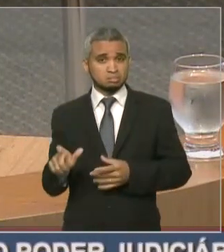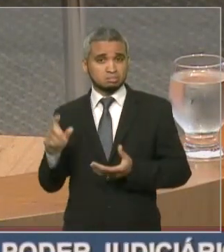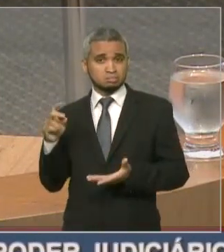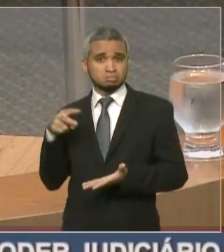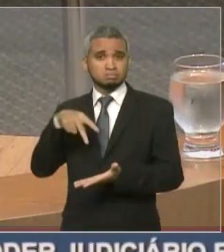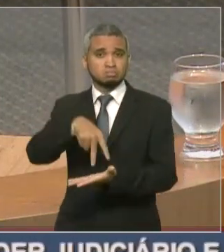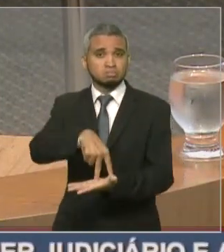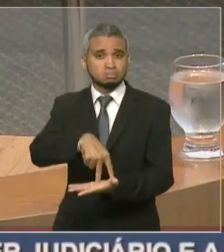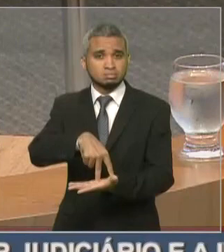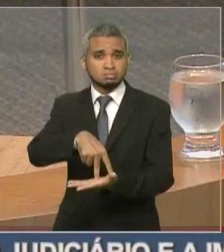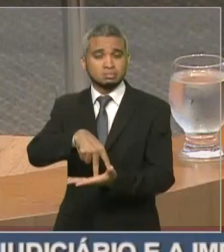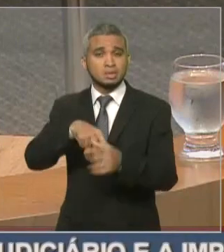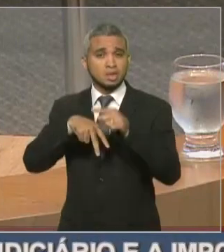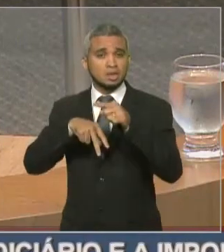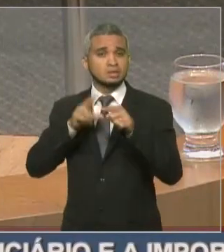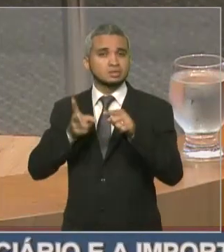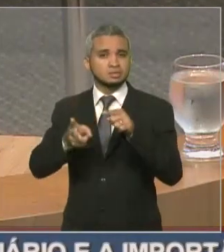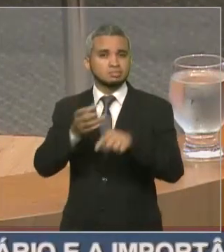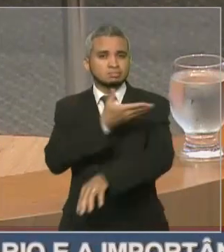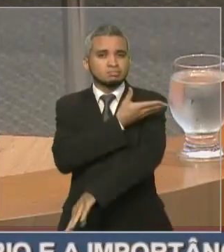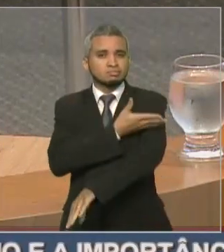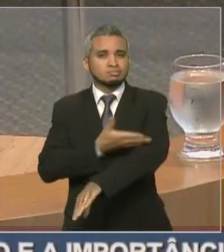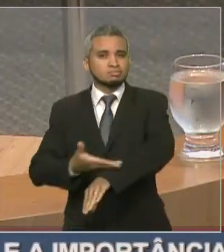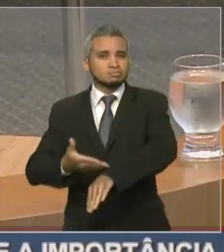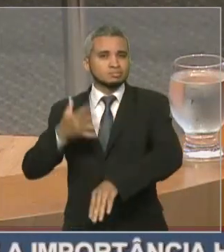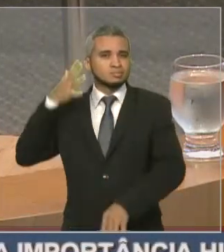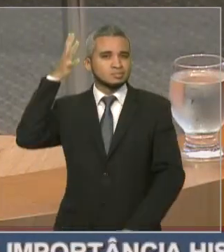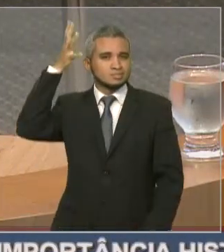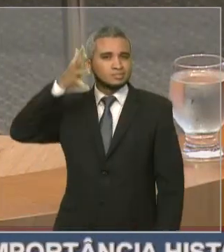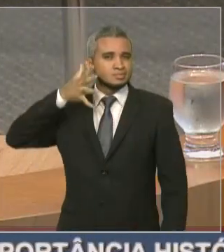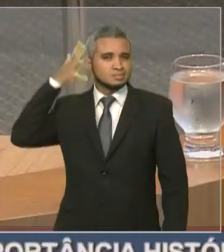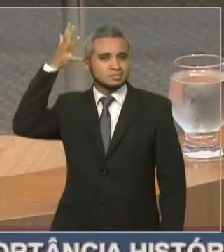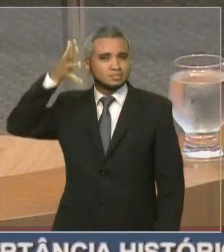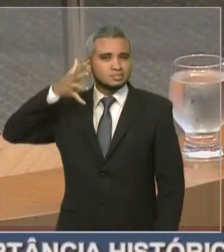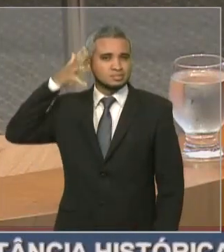ele costumava dizer: os olhos